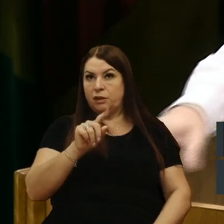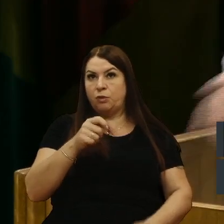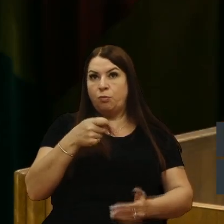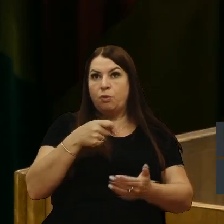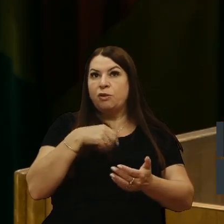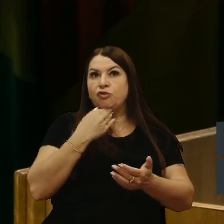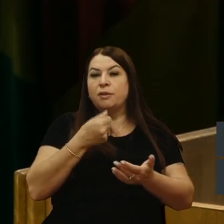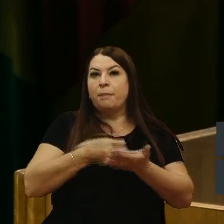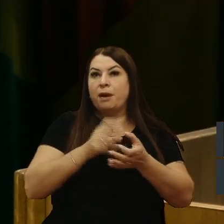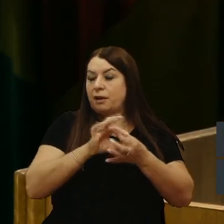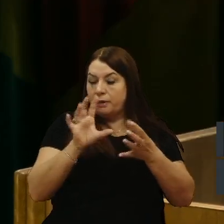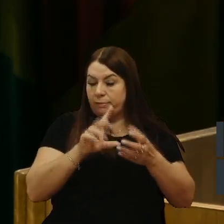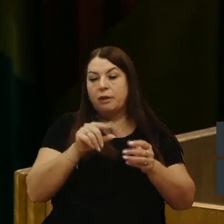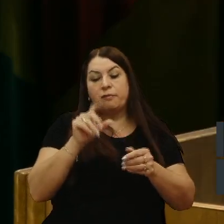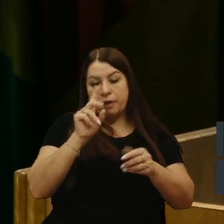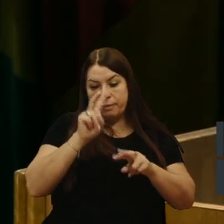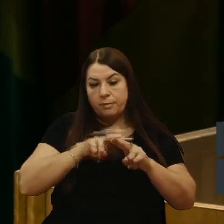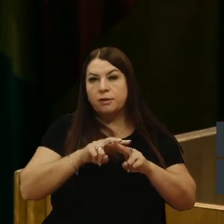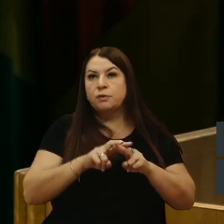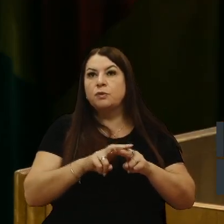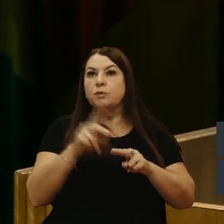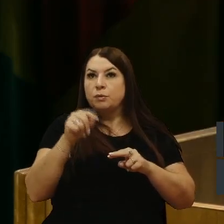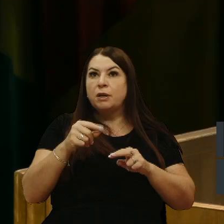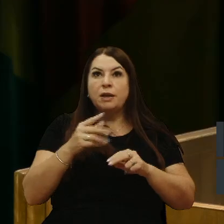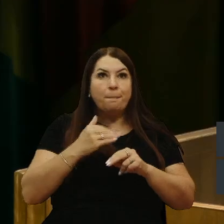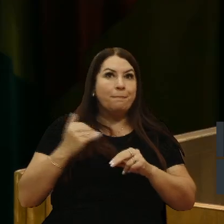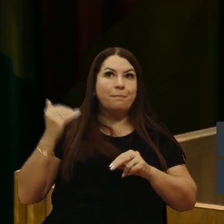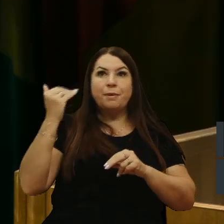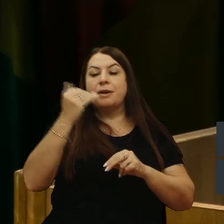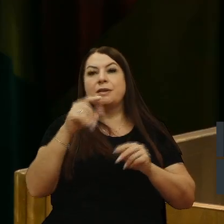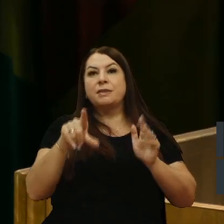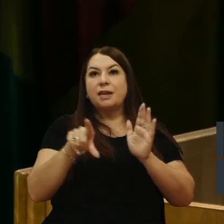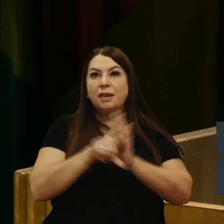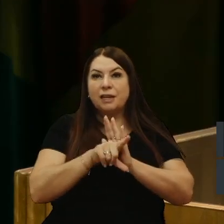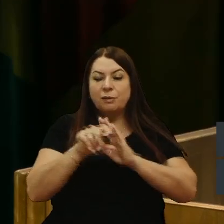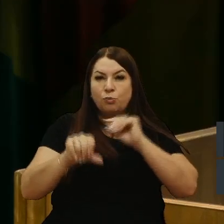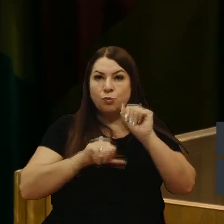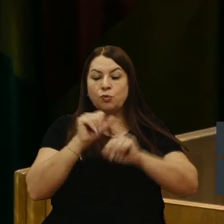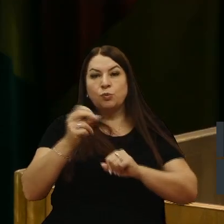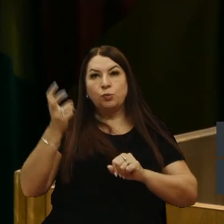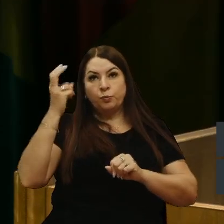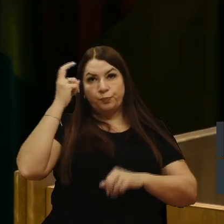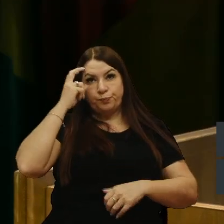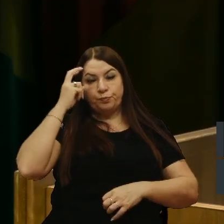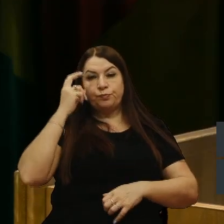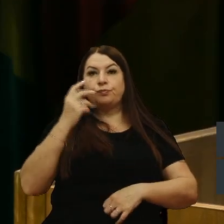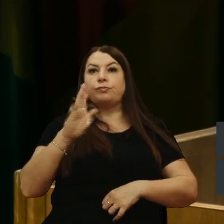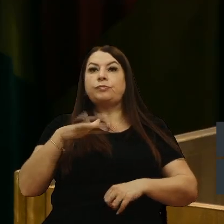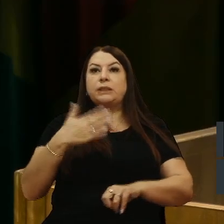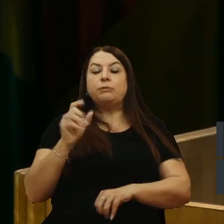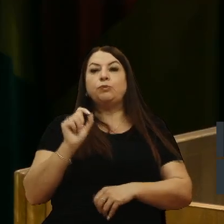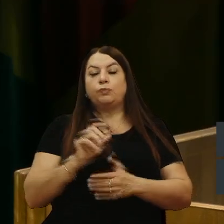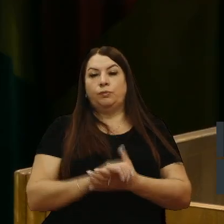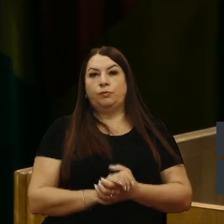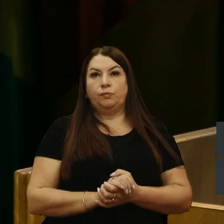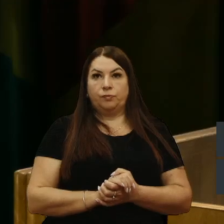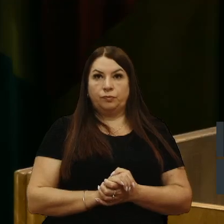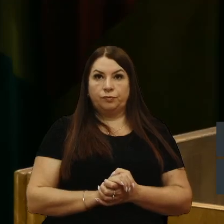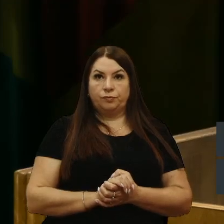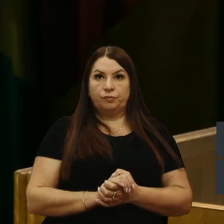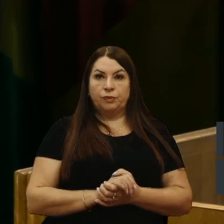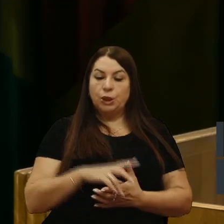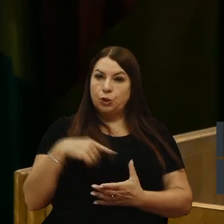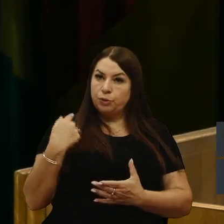é predominante ainda na nossa sociedade e precisa de lei para promover essa alteração na cultura. Mas mais do que isso,